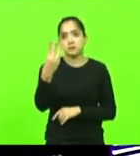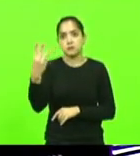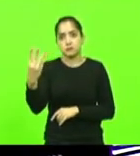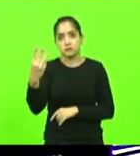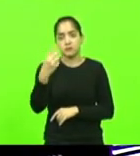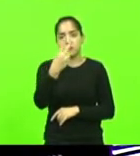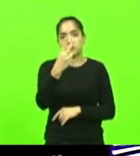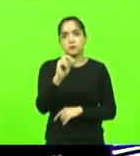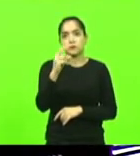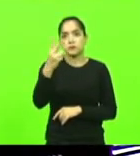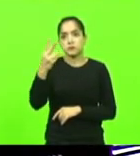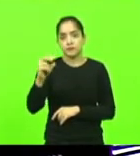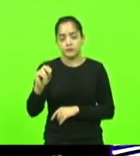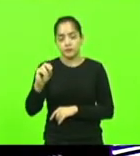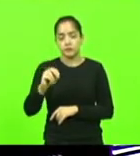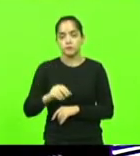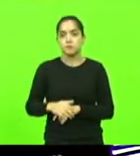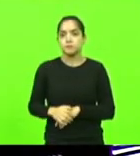133/2020.